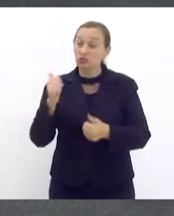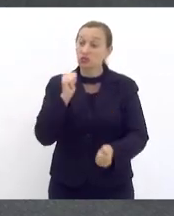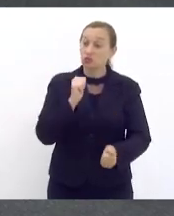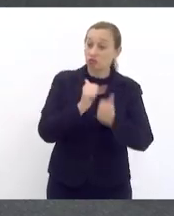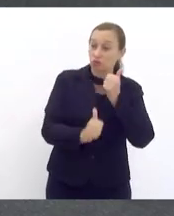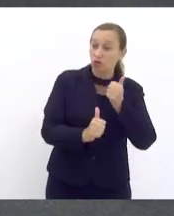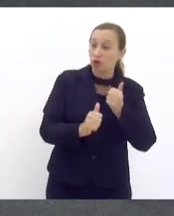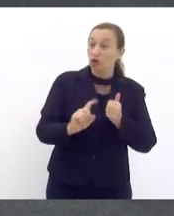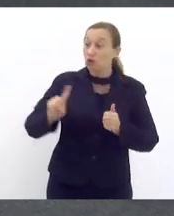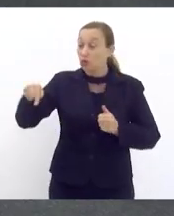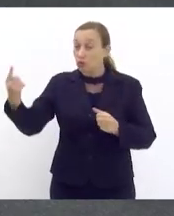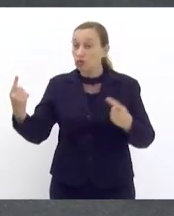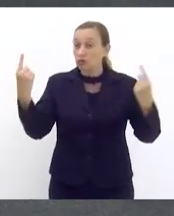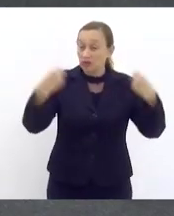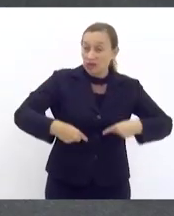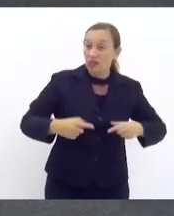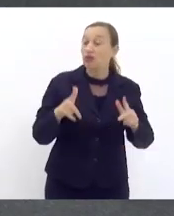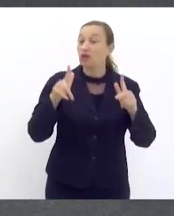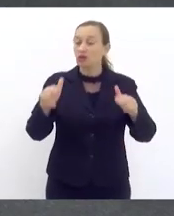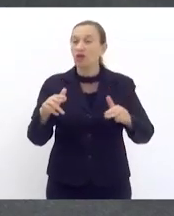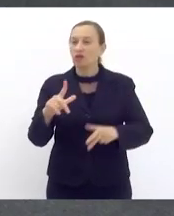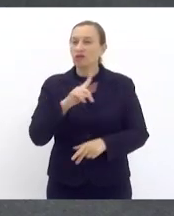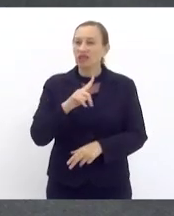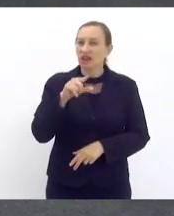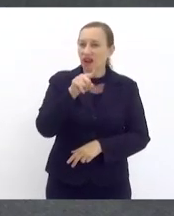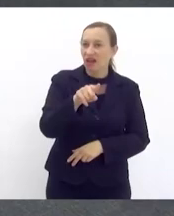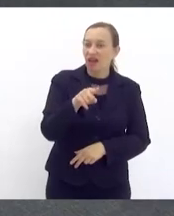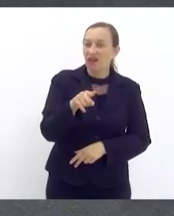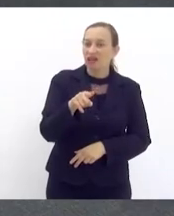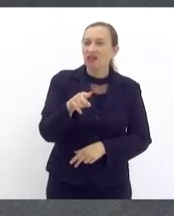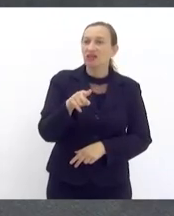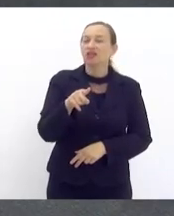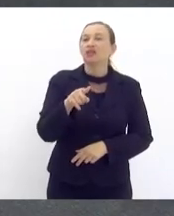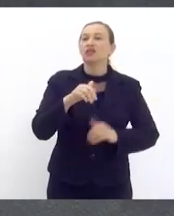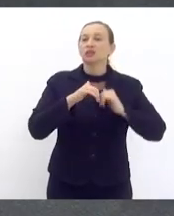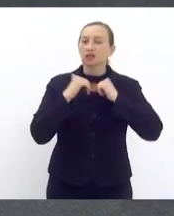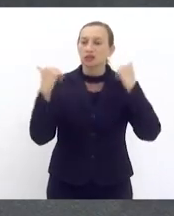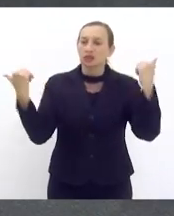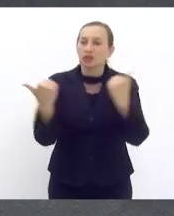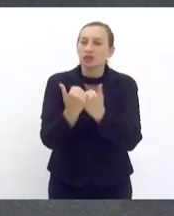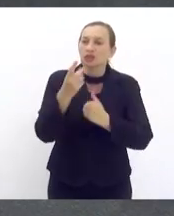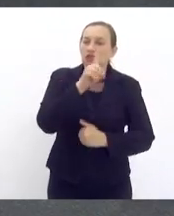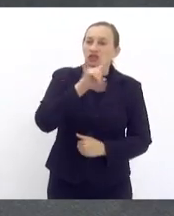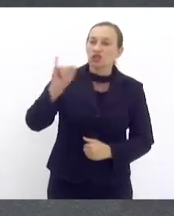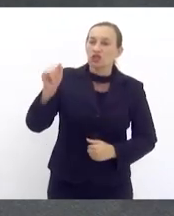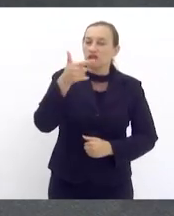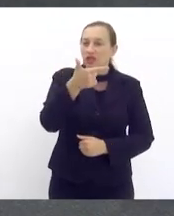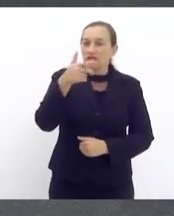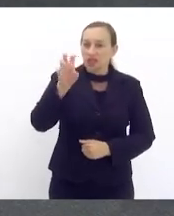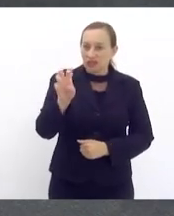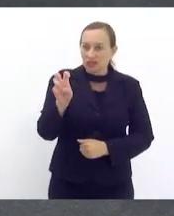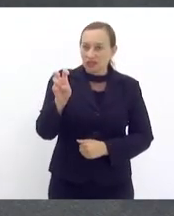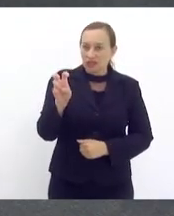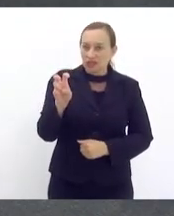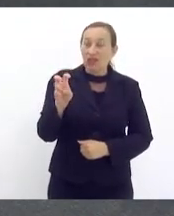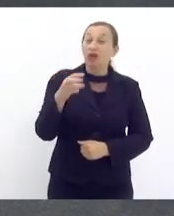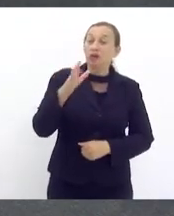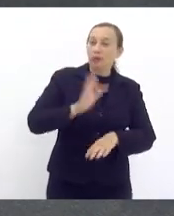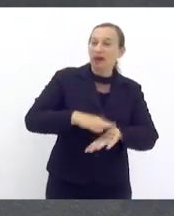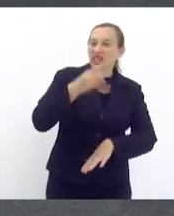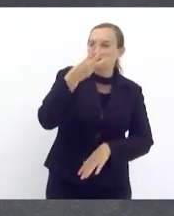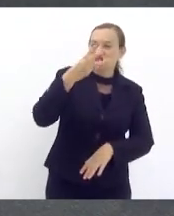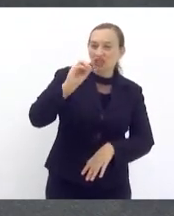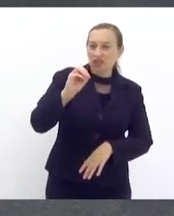novamente nós vamos ter ali no Maracanã no dia 25 mais 30